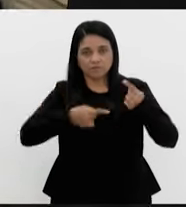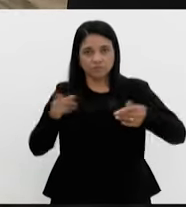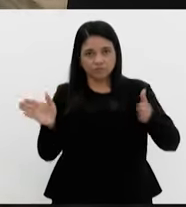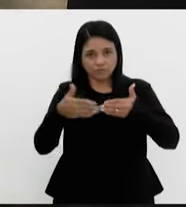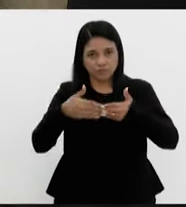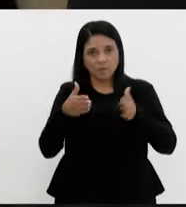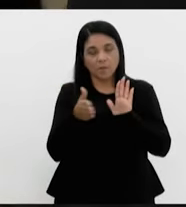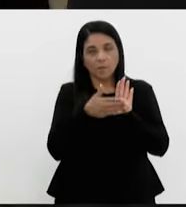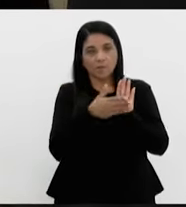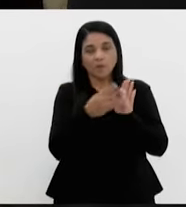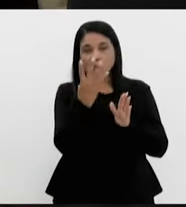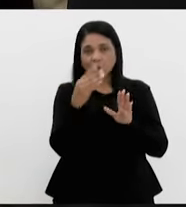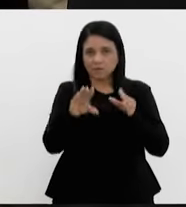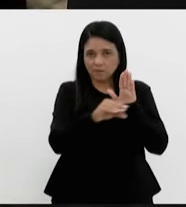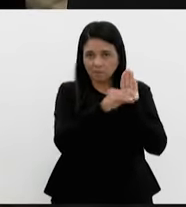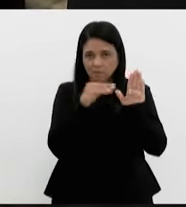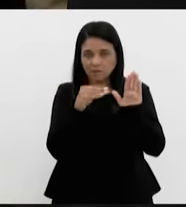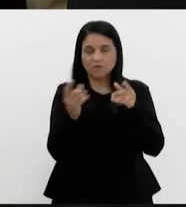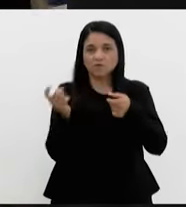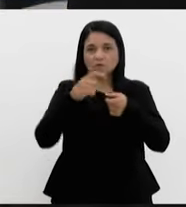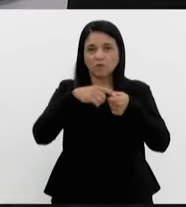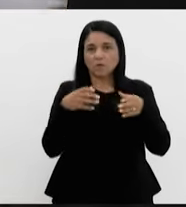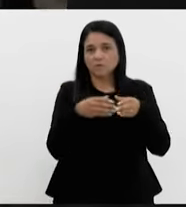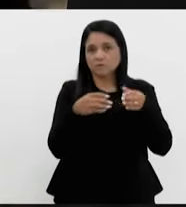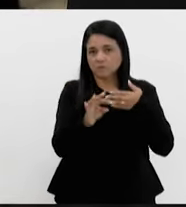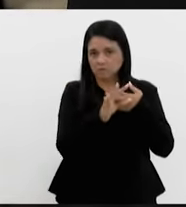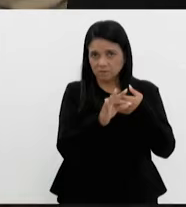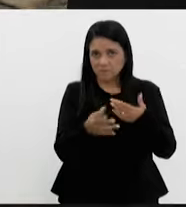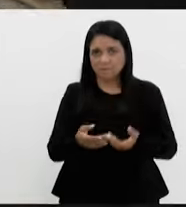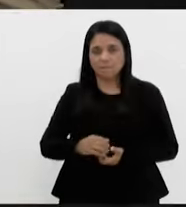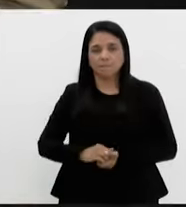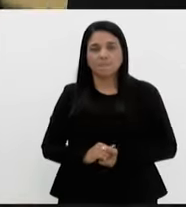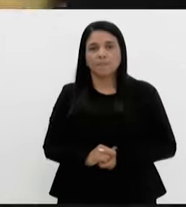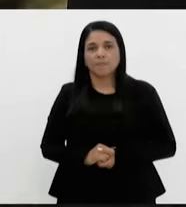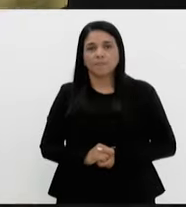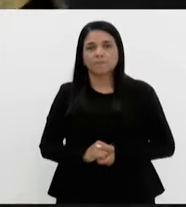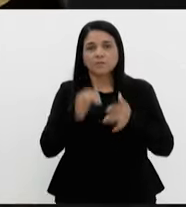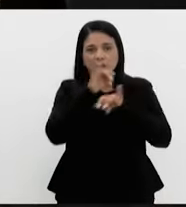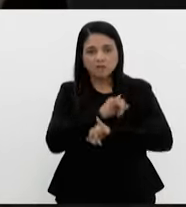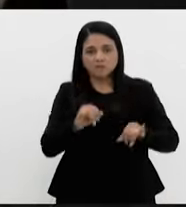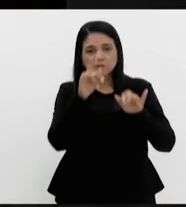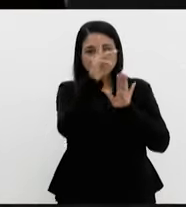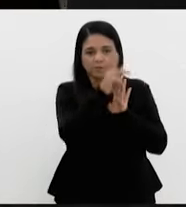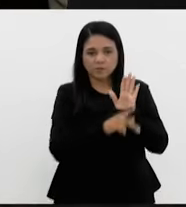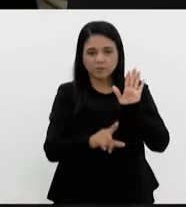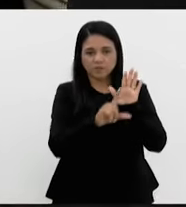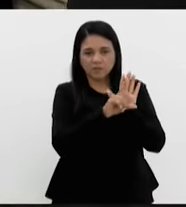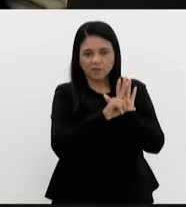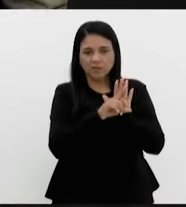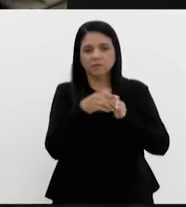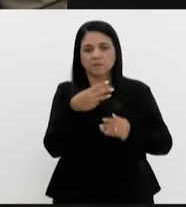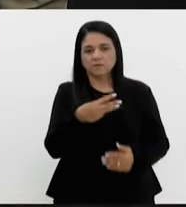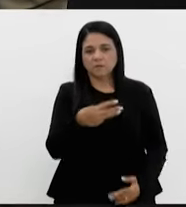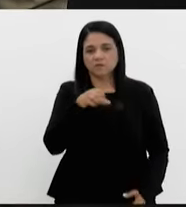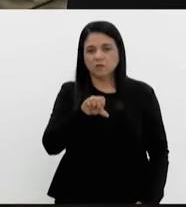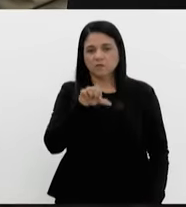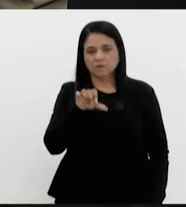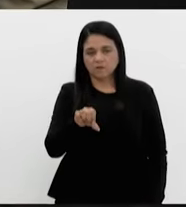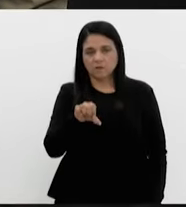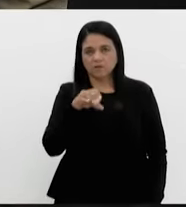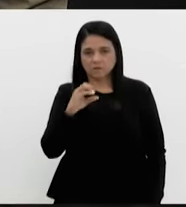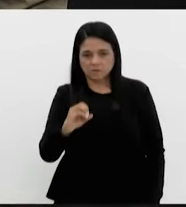presente proposta recebeu 4 emendas e retorna às comissões técnicas. Anuncio, projeto de lei número